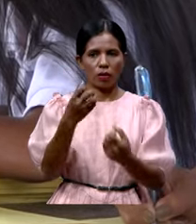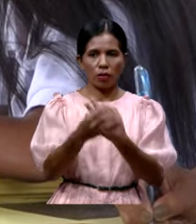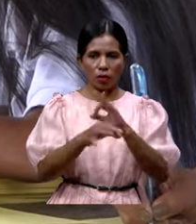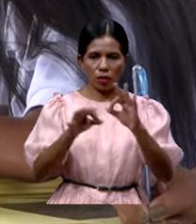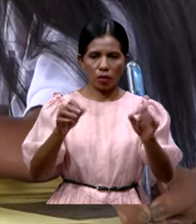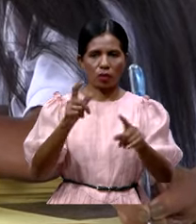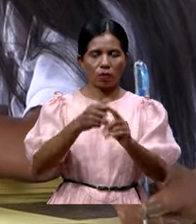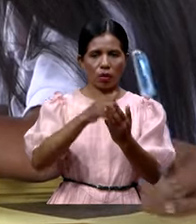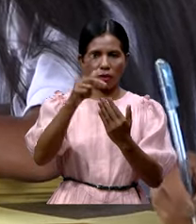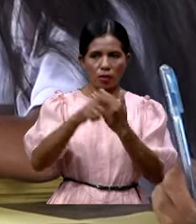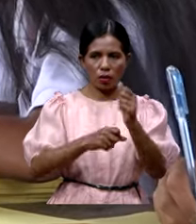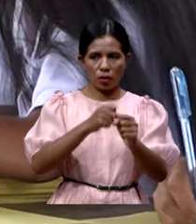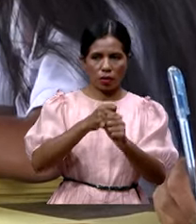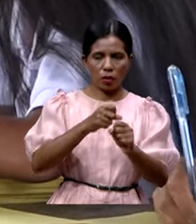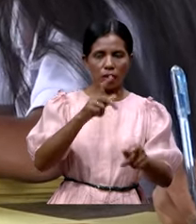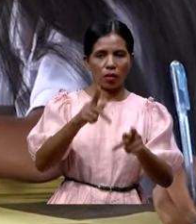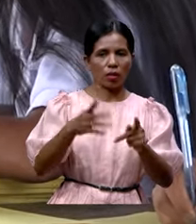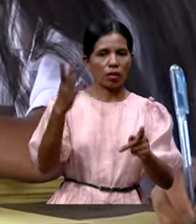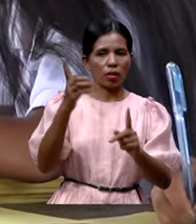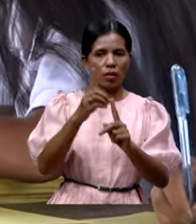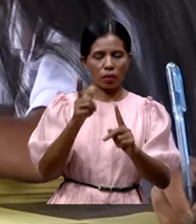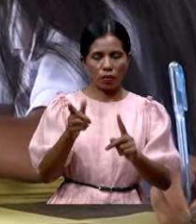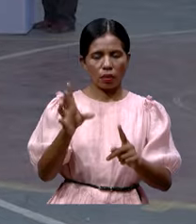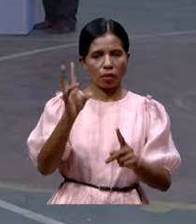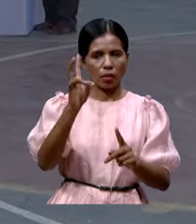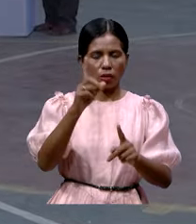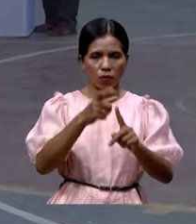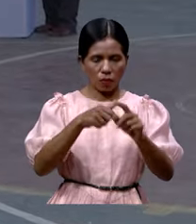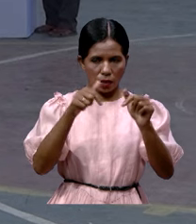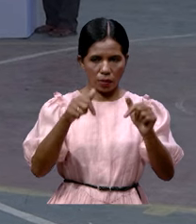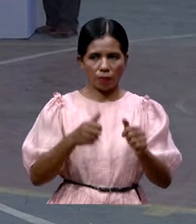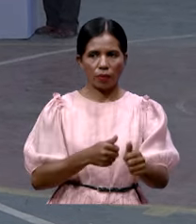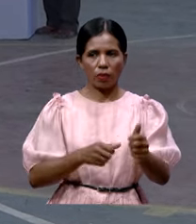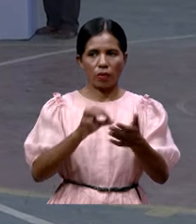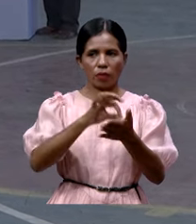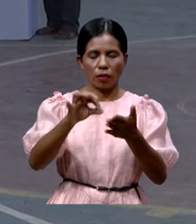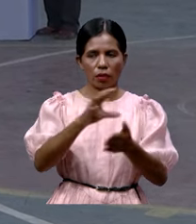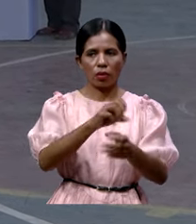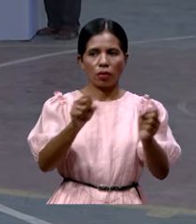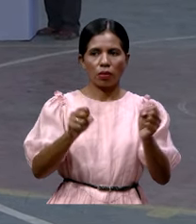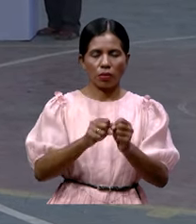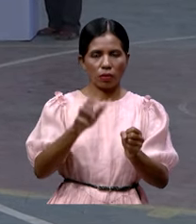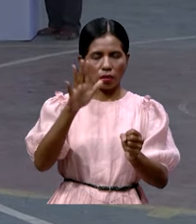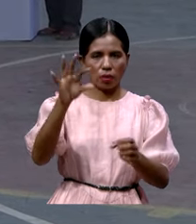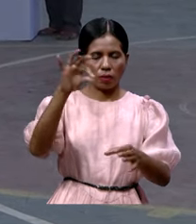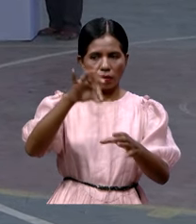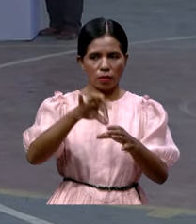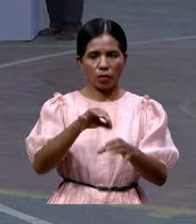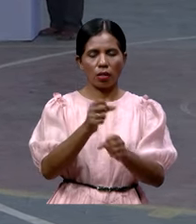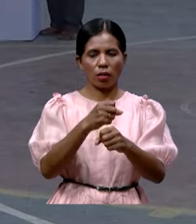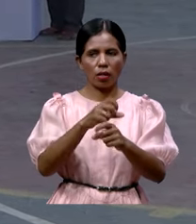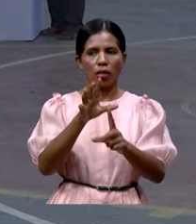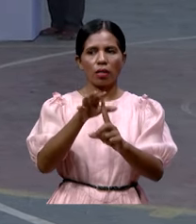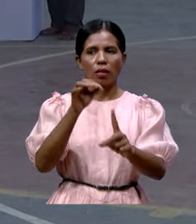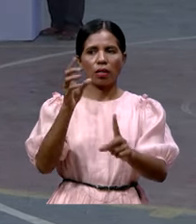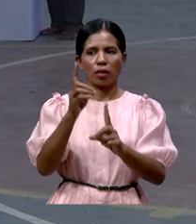abril tinane no elisang akontese ia lorong ron resing itu fulane tur informasaun suku lima nebe avansa basiguna volta se halau elisang